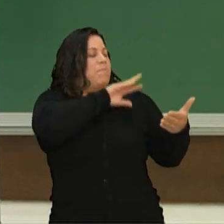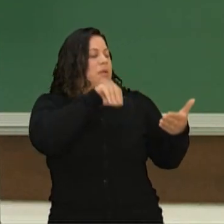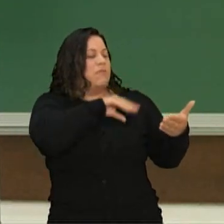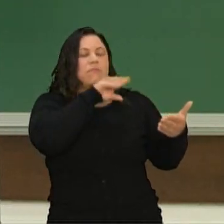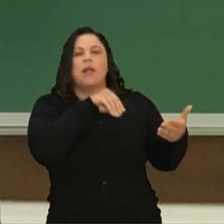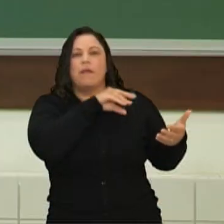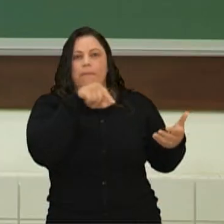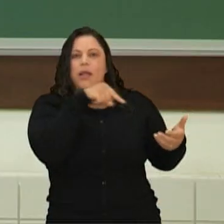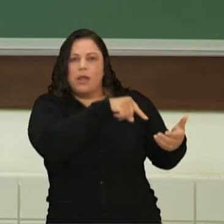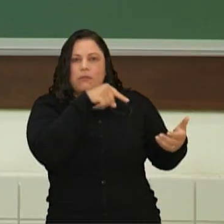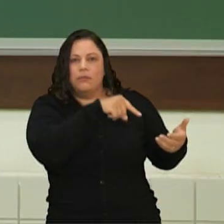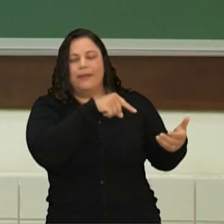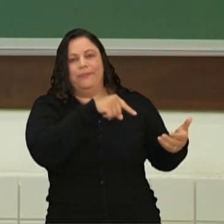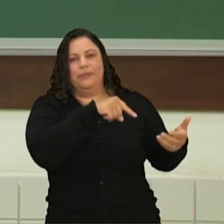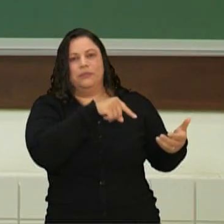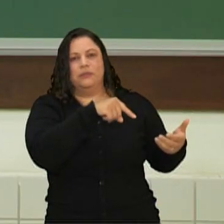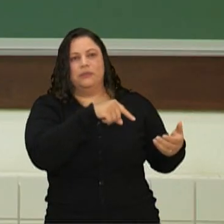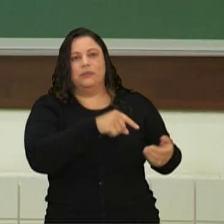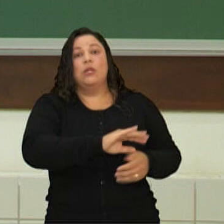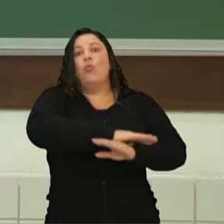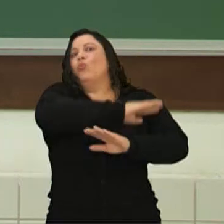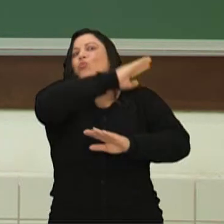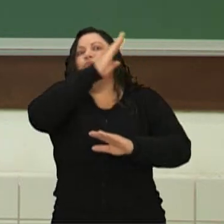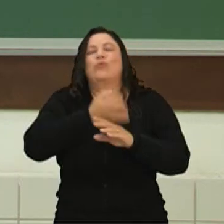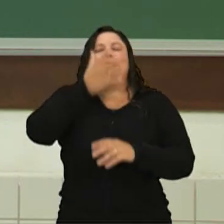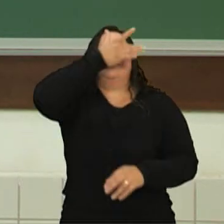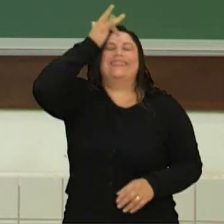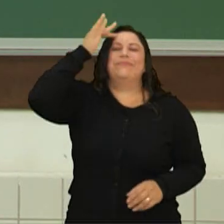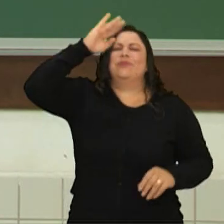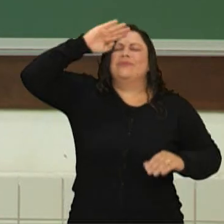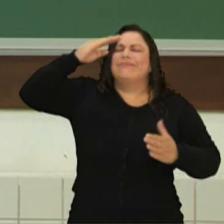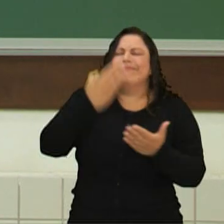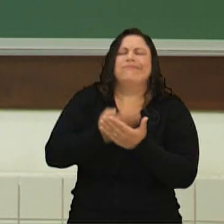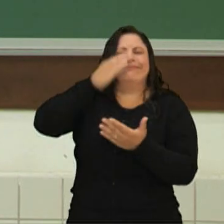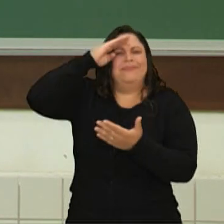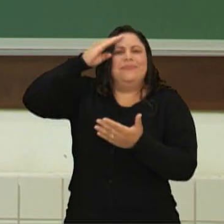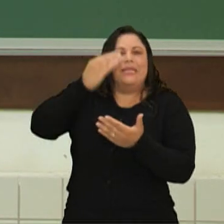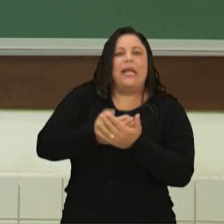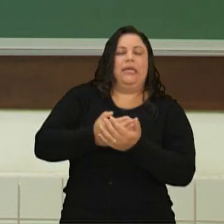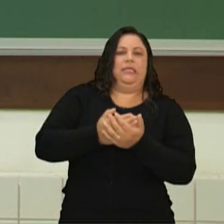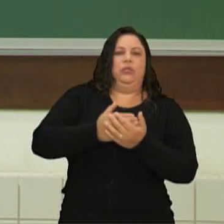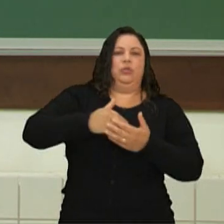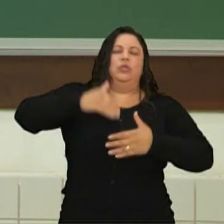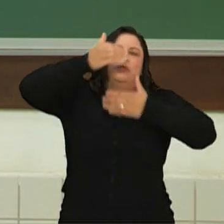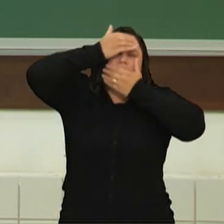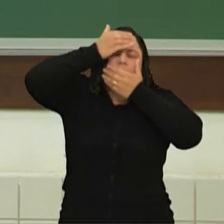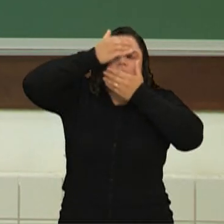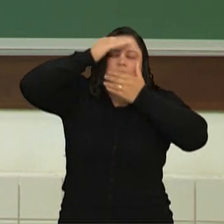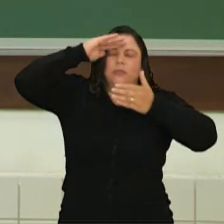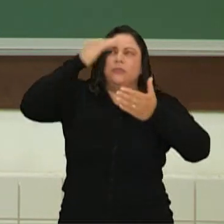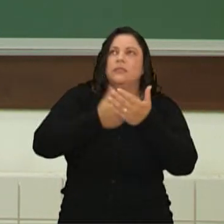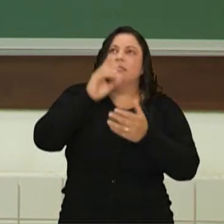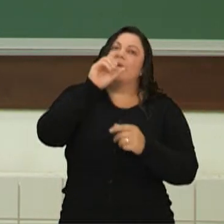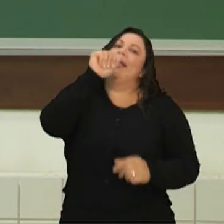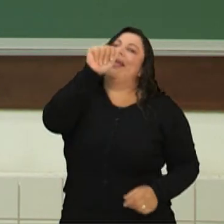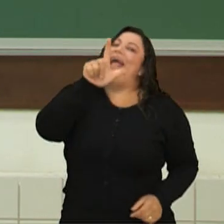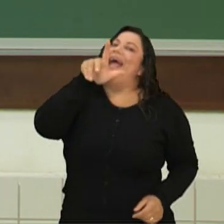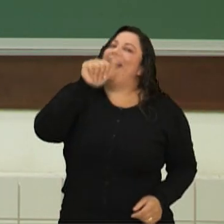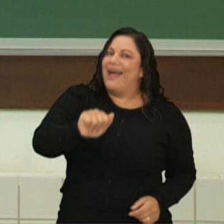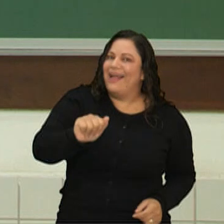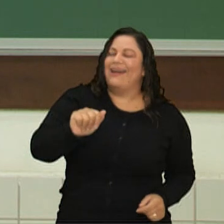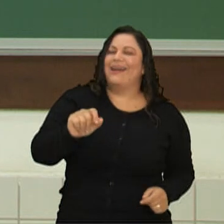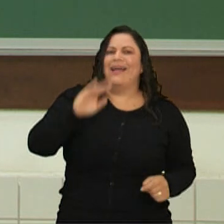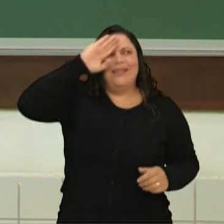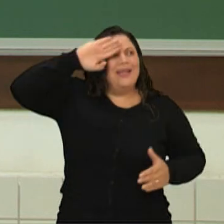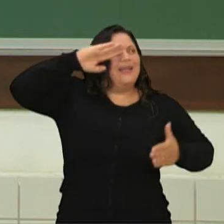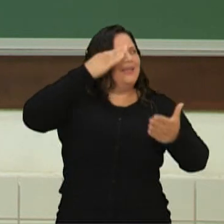todo muçulmano tem o dever de acreditar na existência de Deus Alá e acreditar que Maomé é